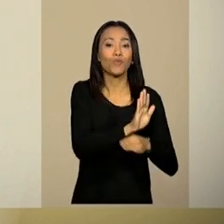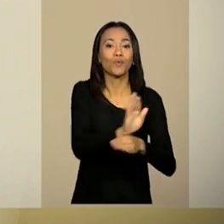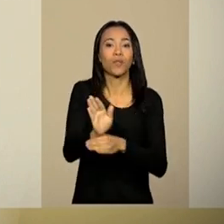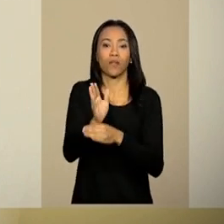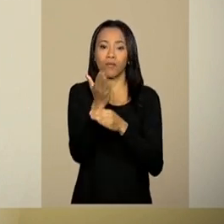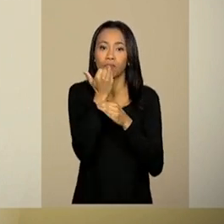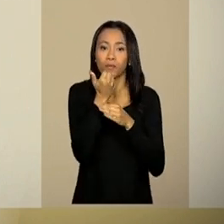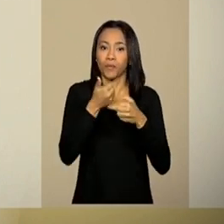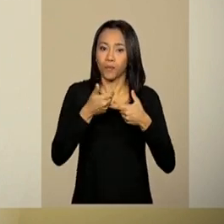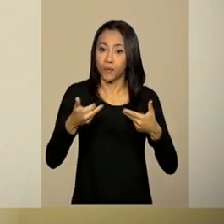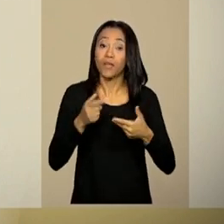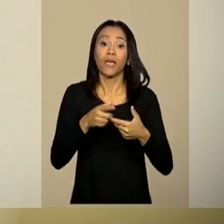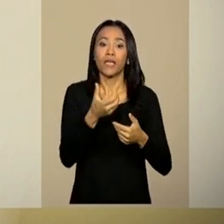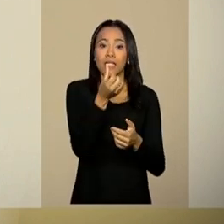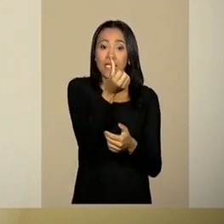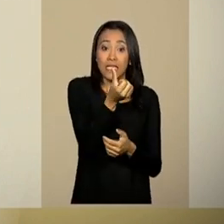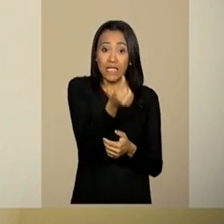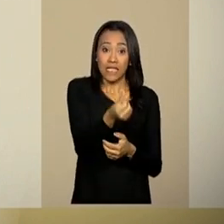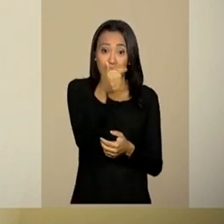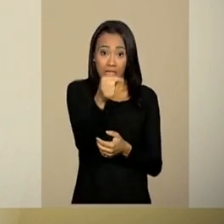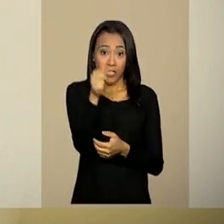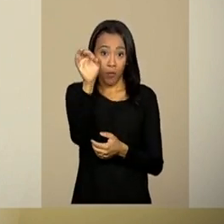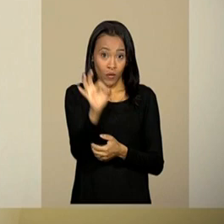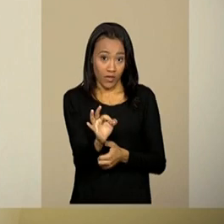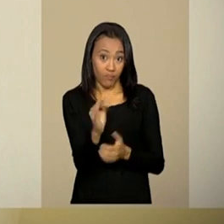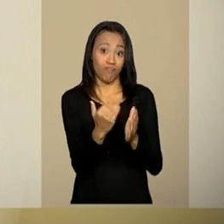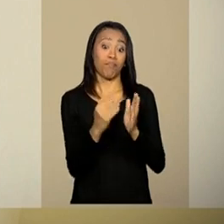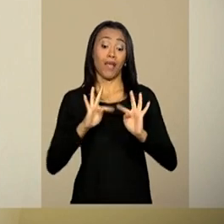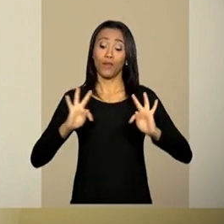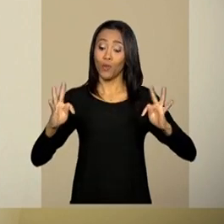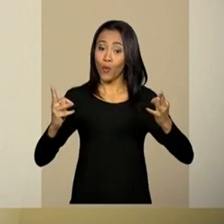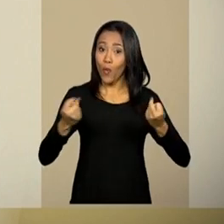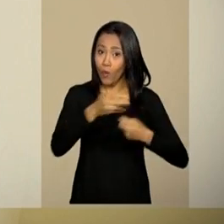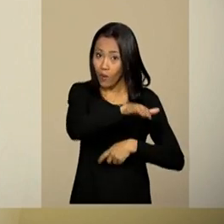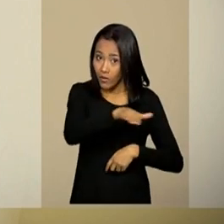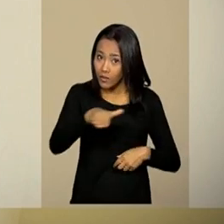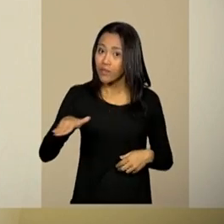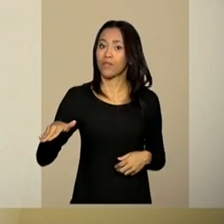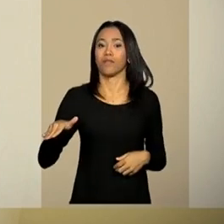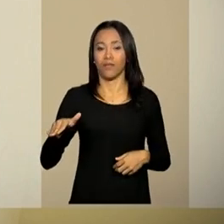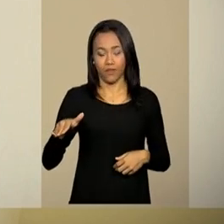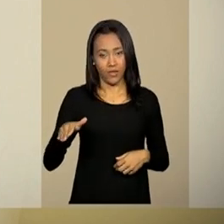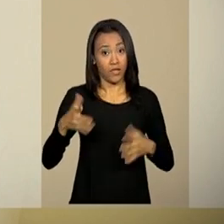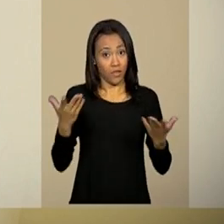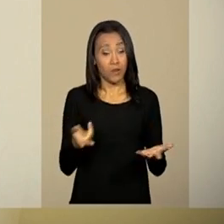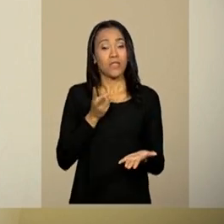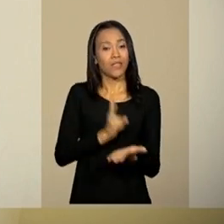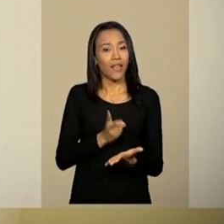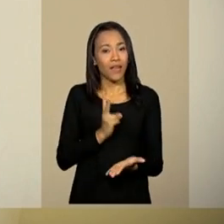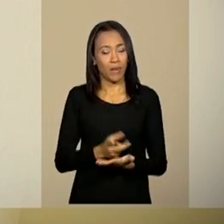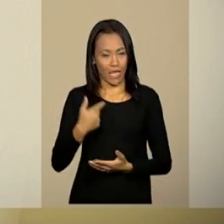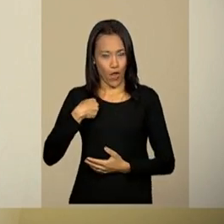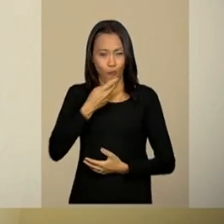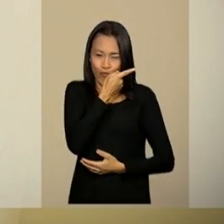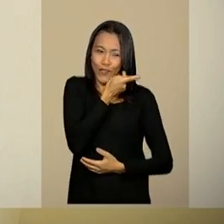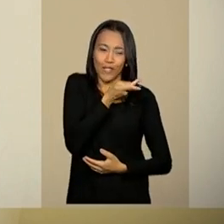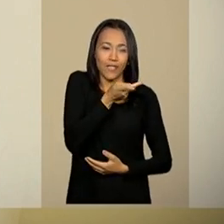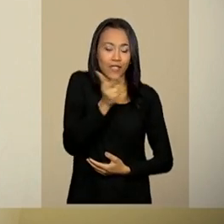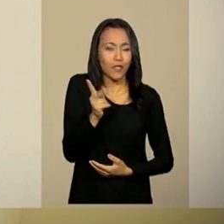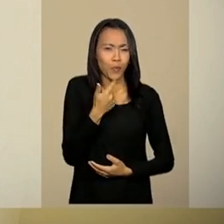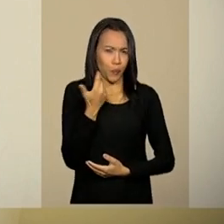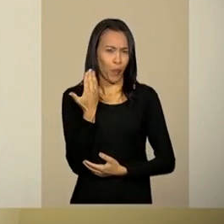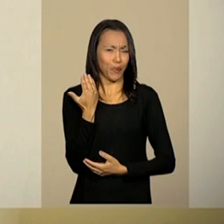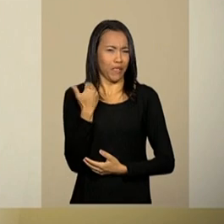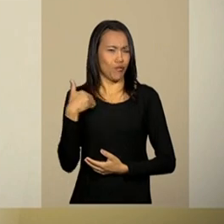escolar em 67% para todas as crianças Luciano toda vez que eu visito uma creche como eu fiz